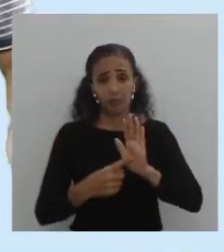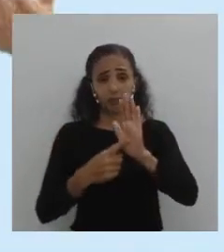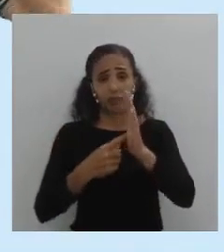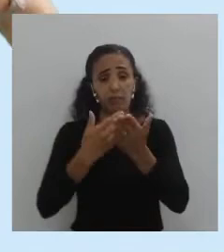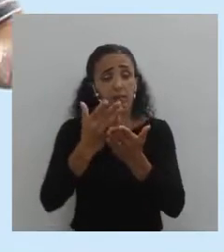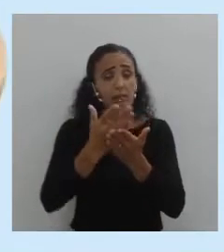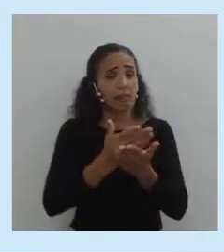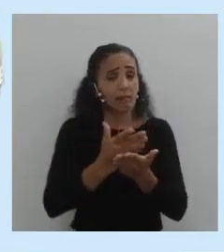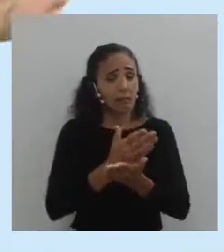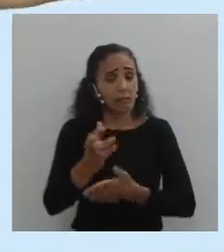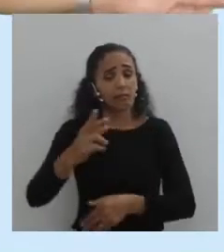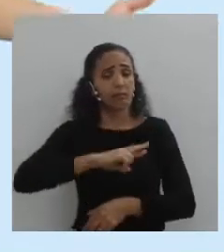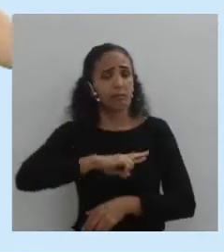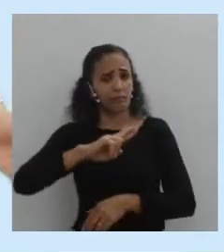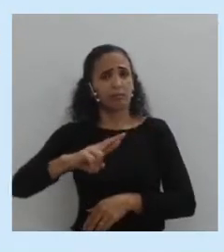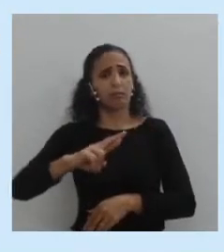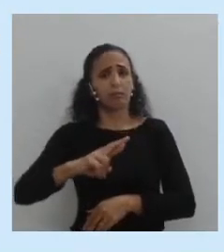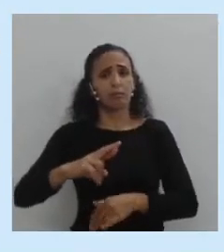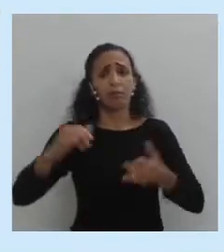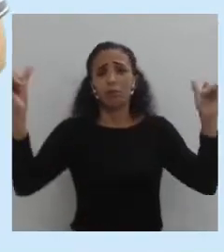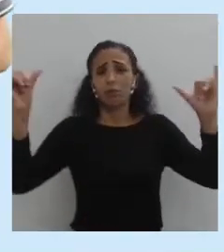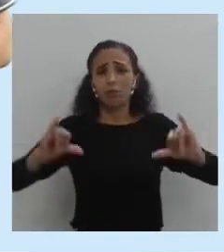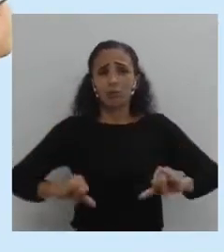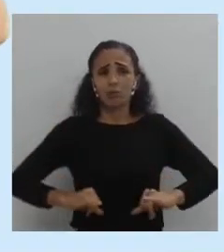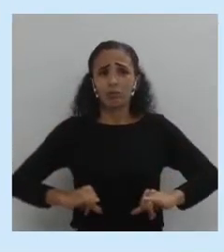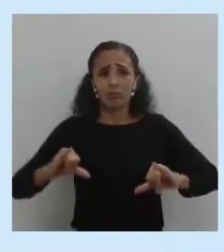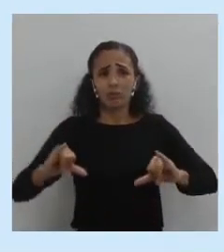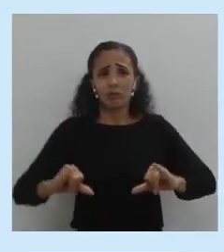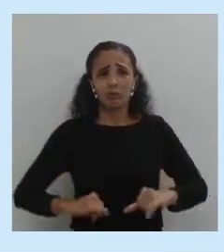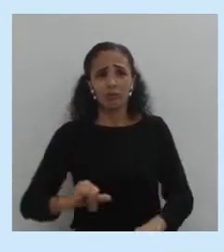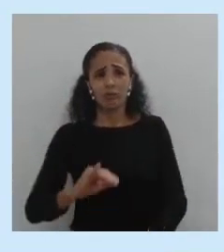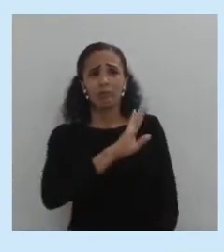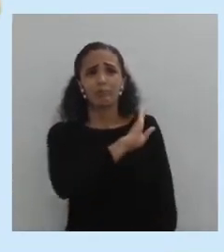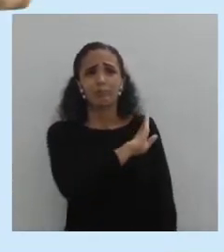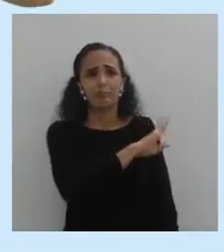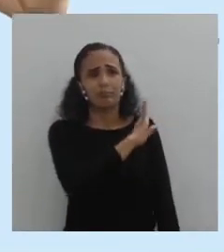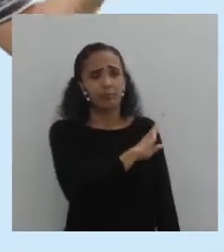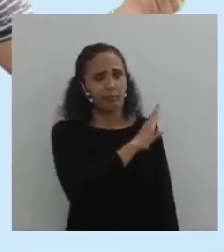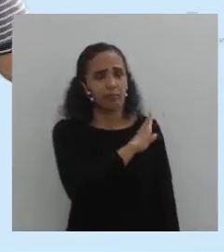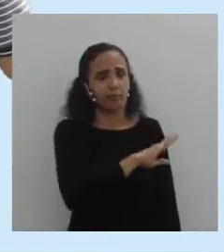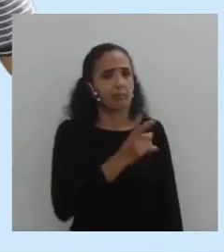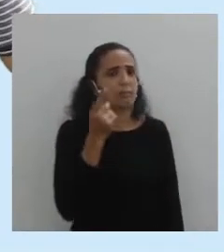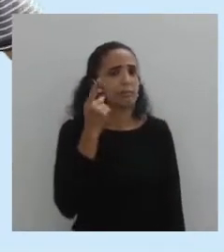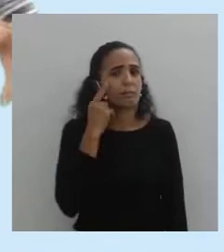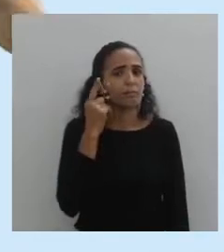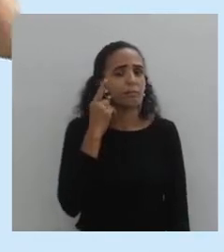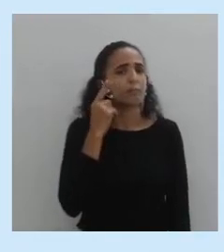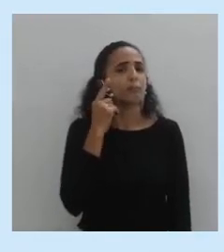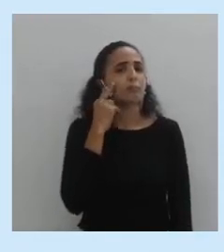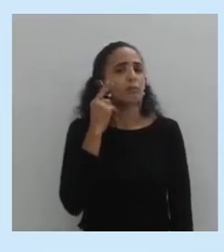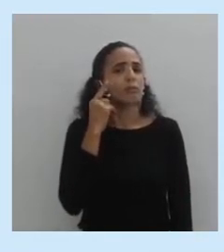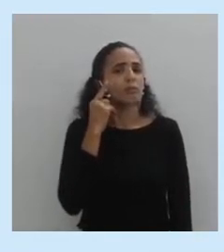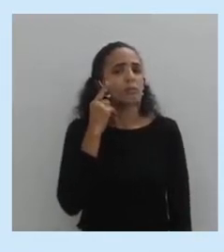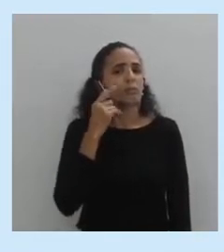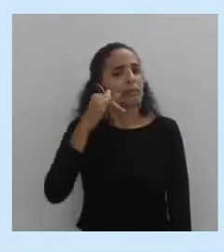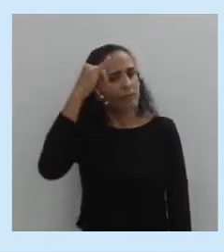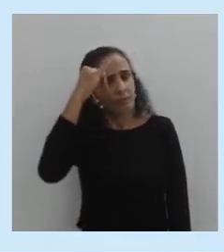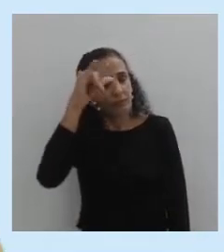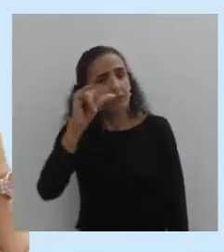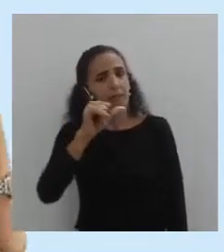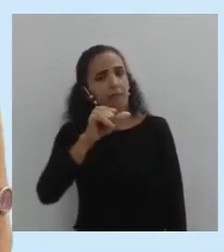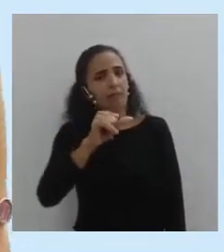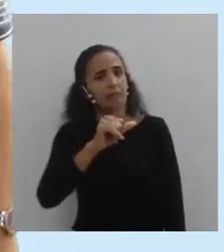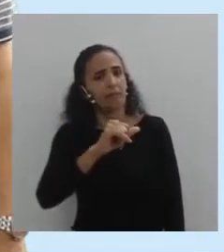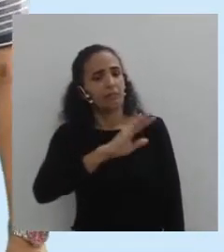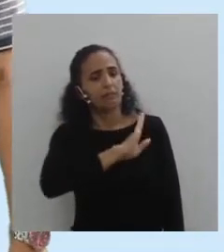sofrem preconceito aqui em nosso país. Então é bom refletir, é bom observar. Abaixo a intolerância